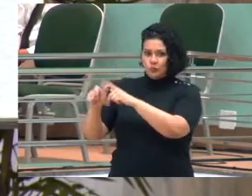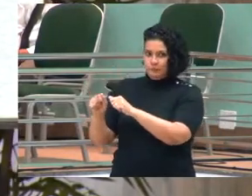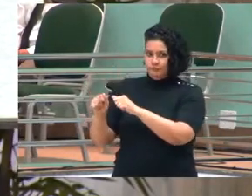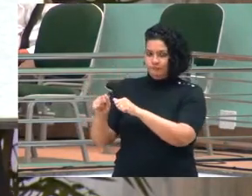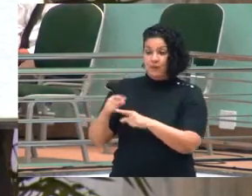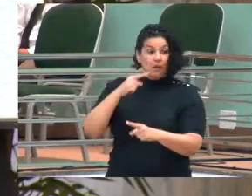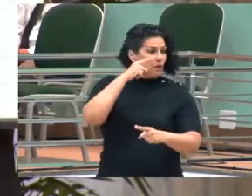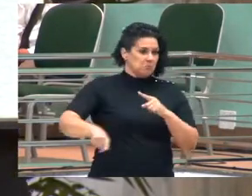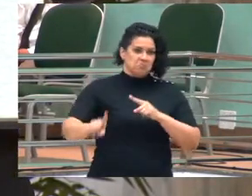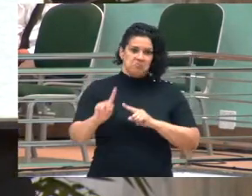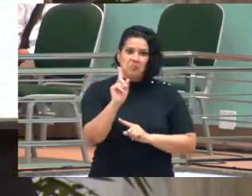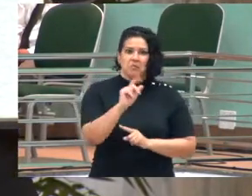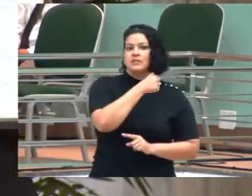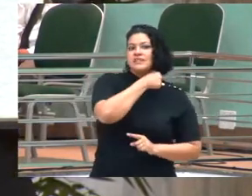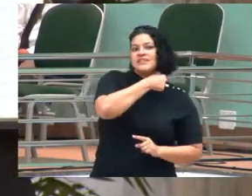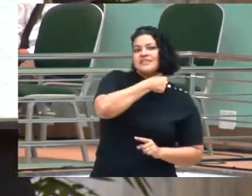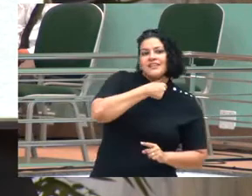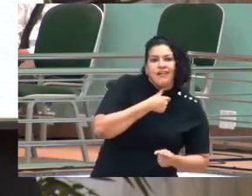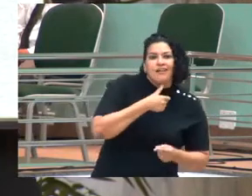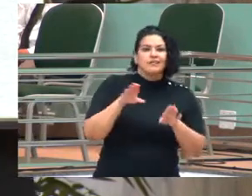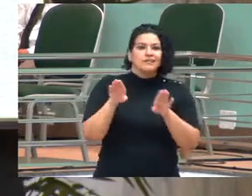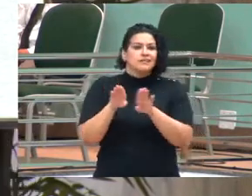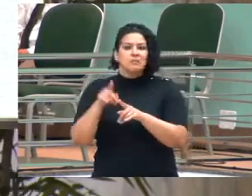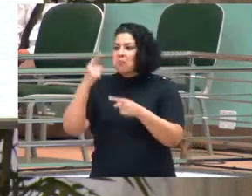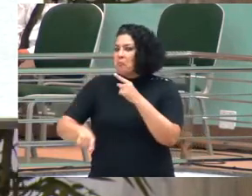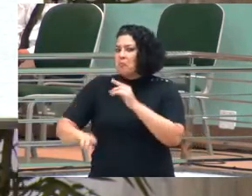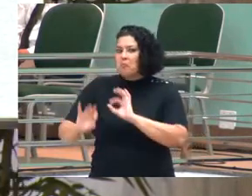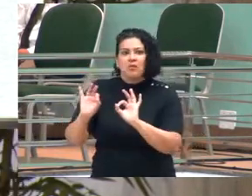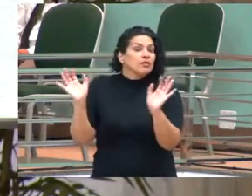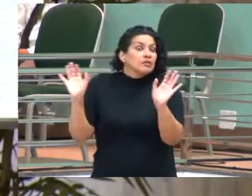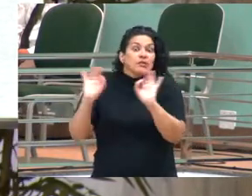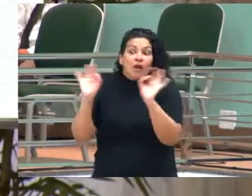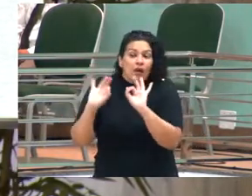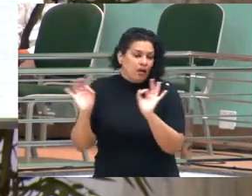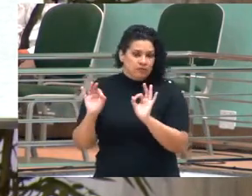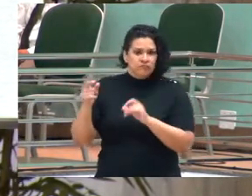Mas ser sacerdote nessa época já estava virando algo